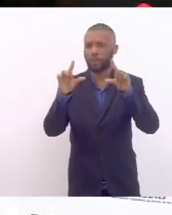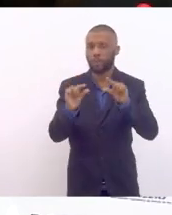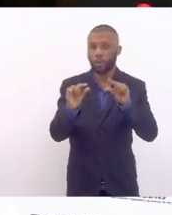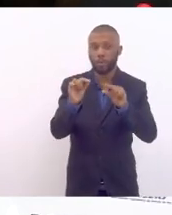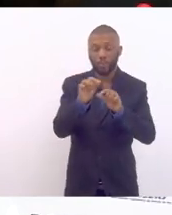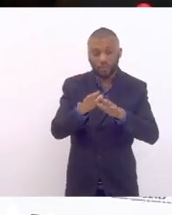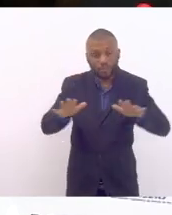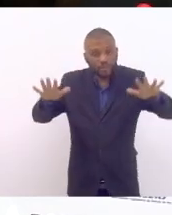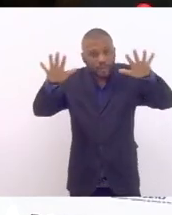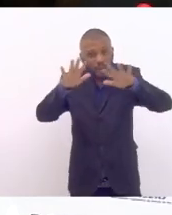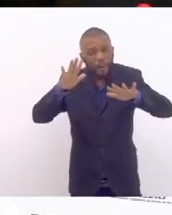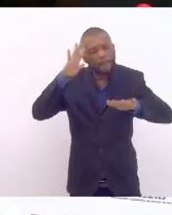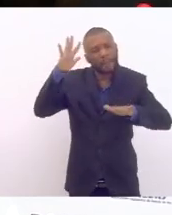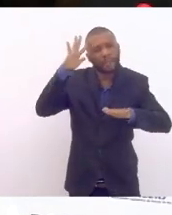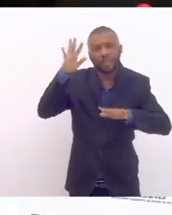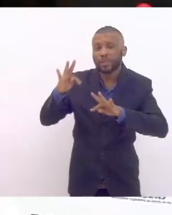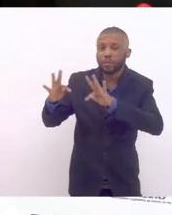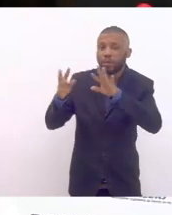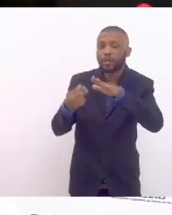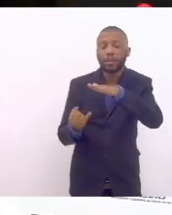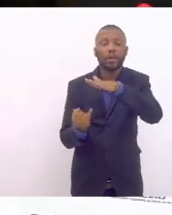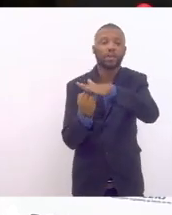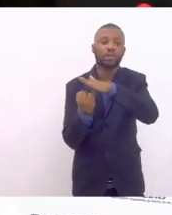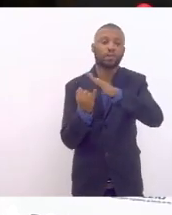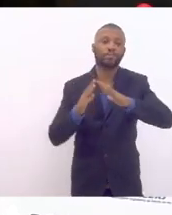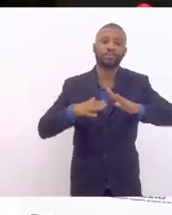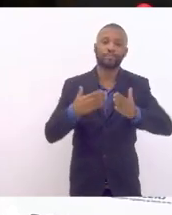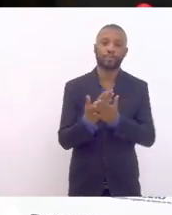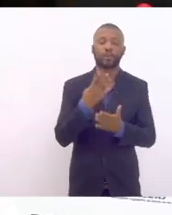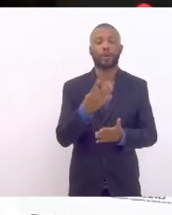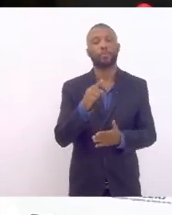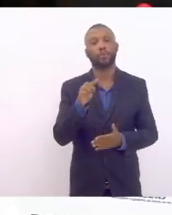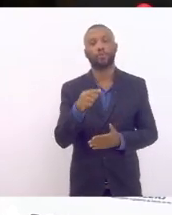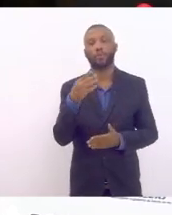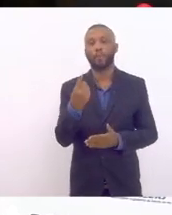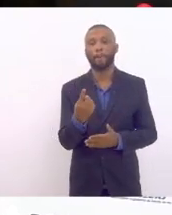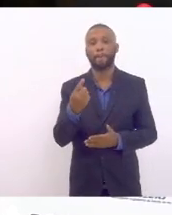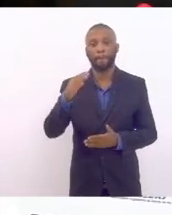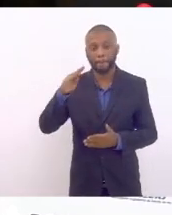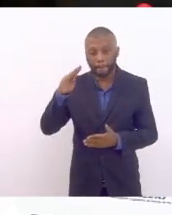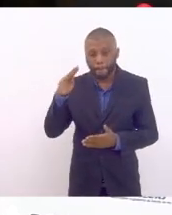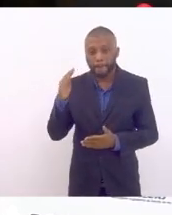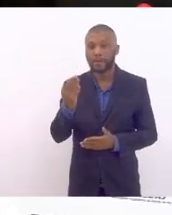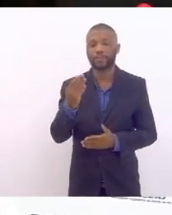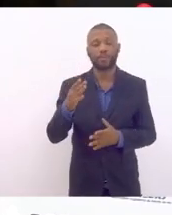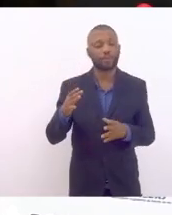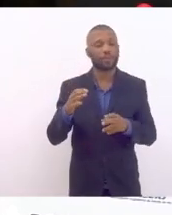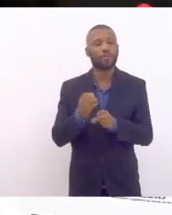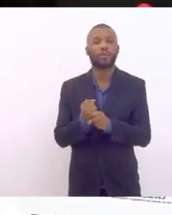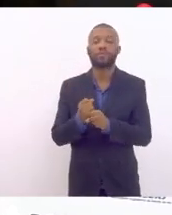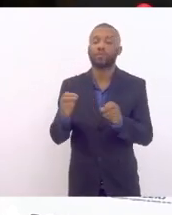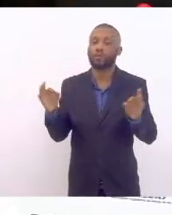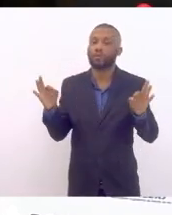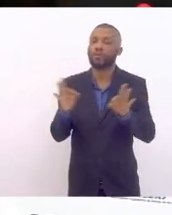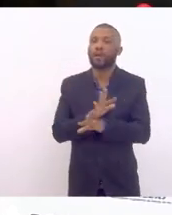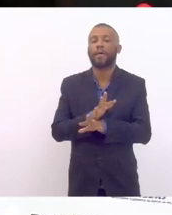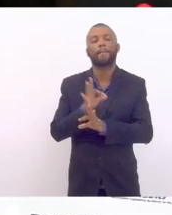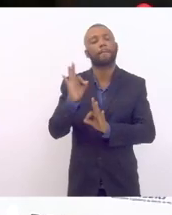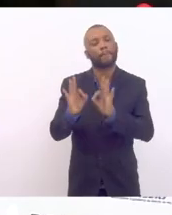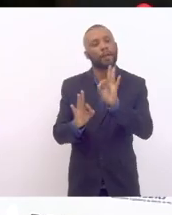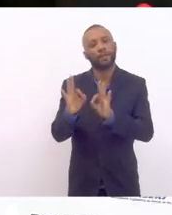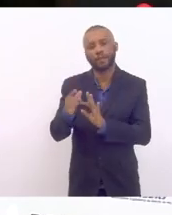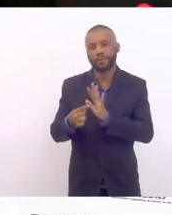rede Federal como um todo pensando todos os institutos de 4.1 milhões que foi o orçamento total planejado a partir de indicadores